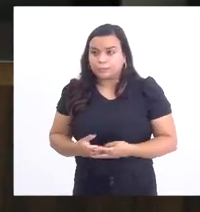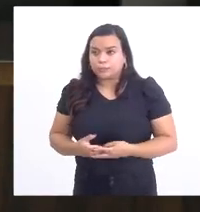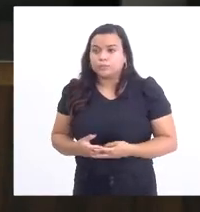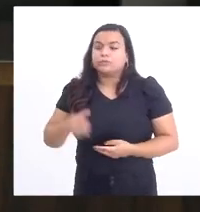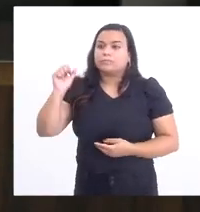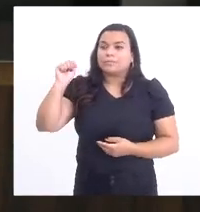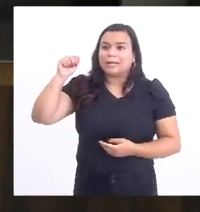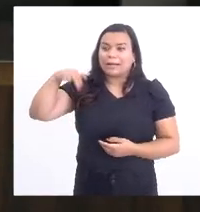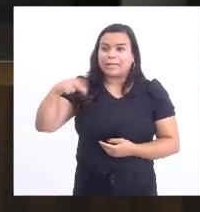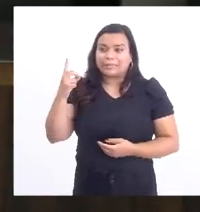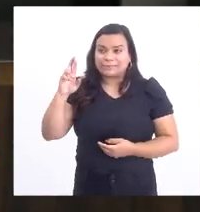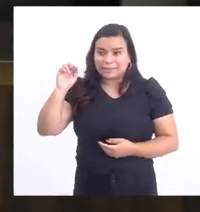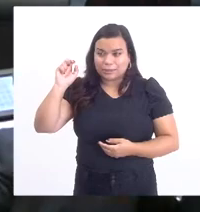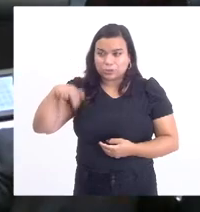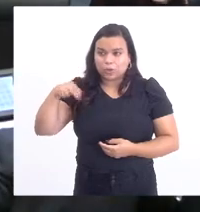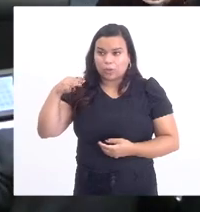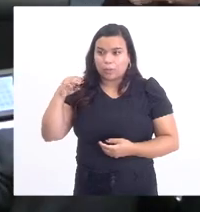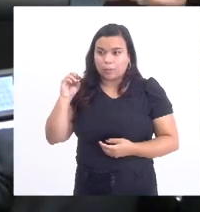Anderson Moraes.